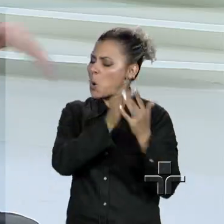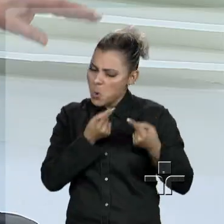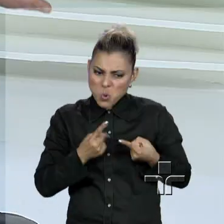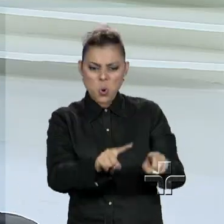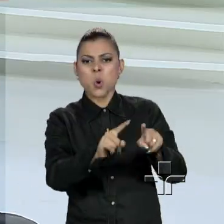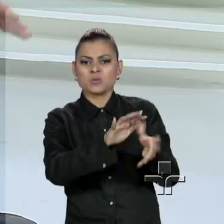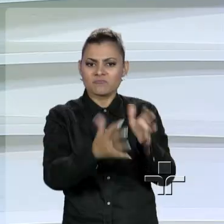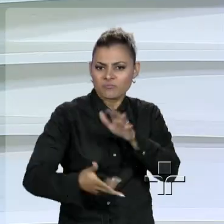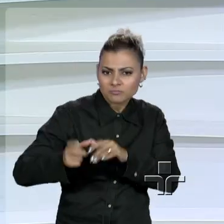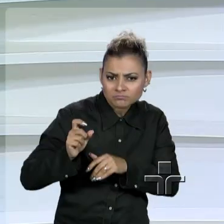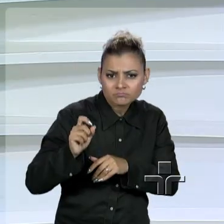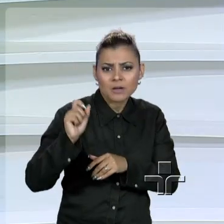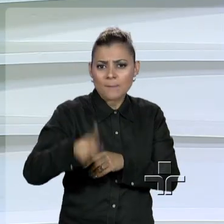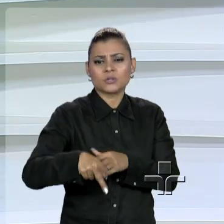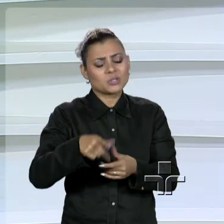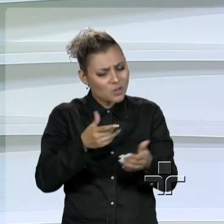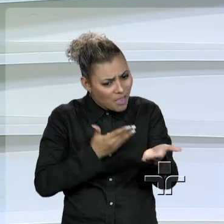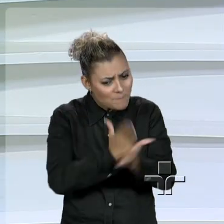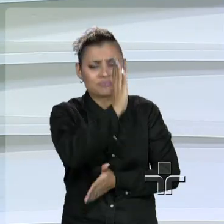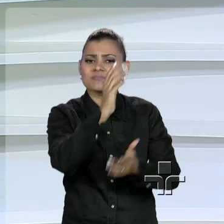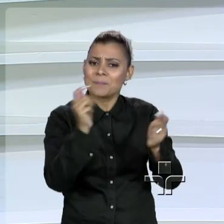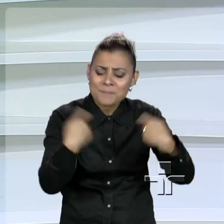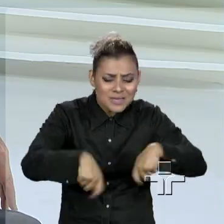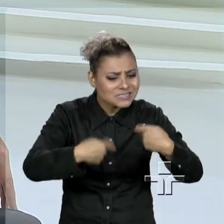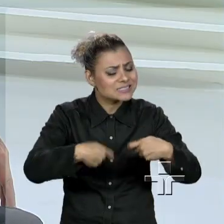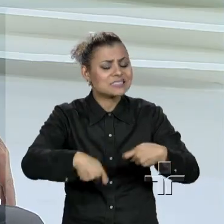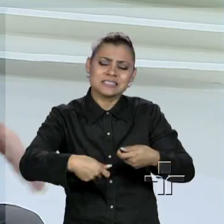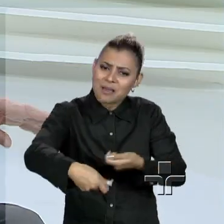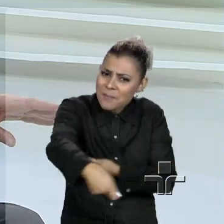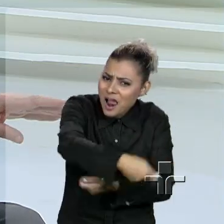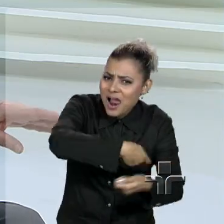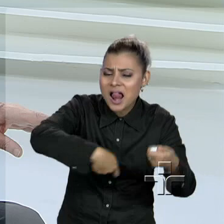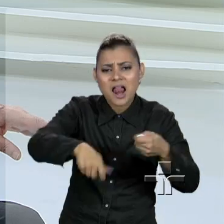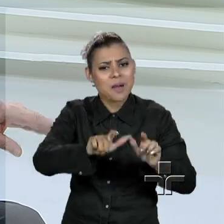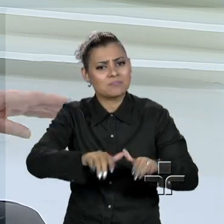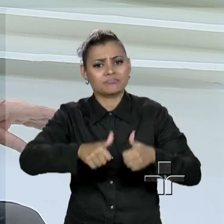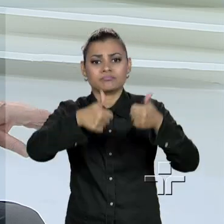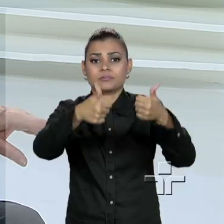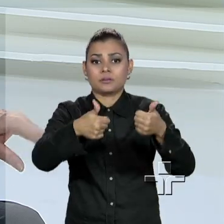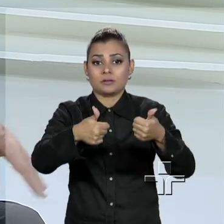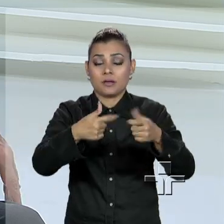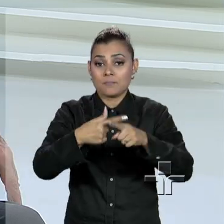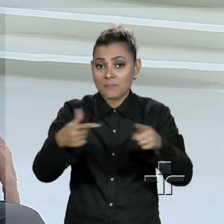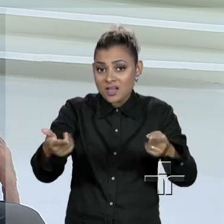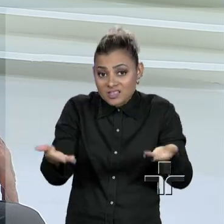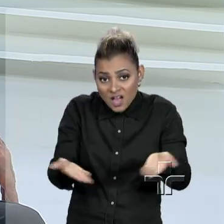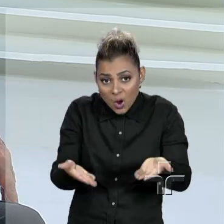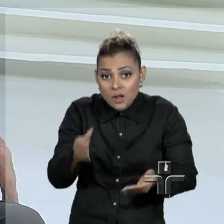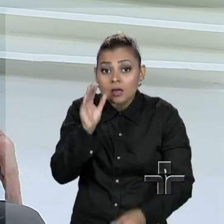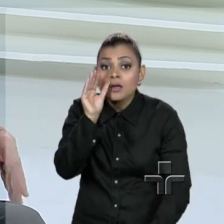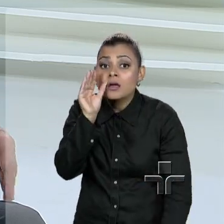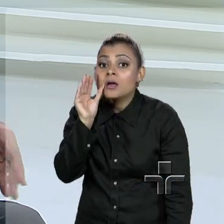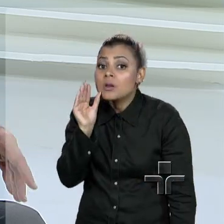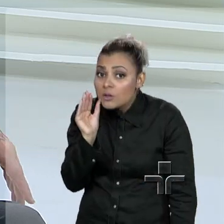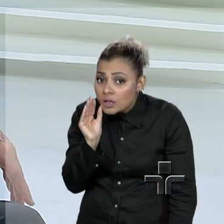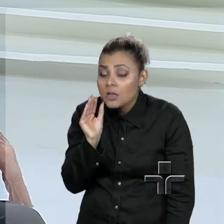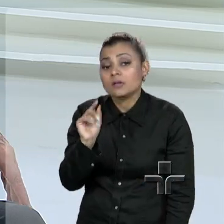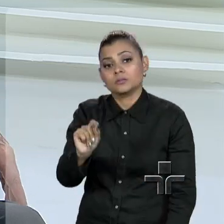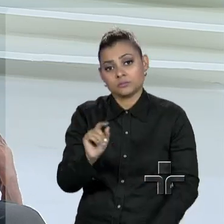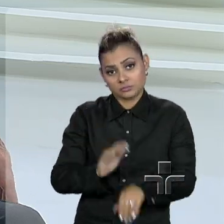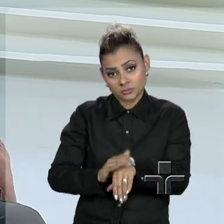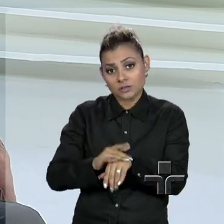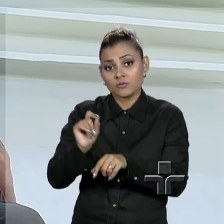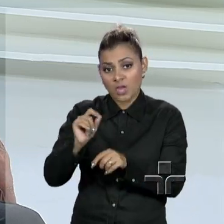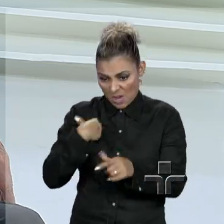isso é problema do Congresso, eu já mandei. Aparentemente agora não. O Guedes pegou pelos cornos